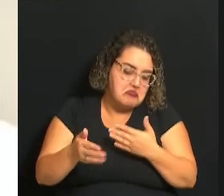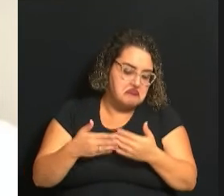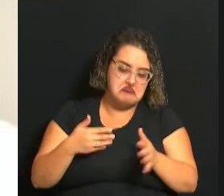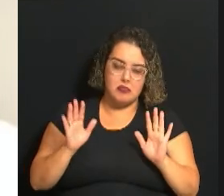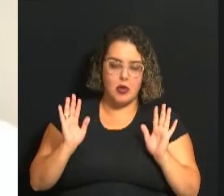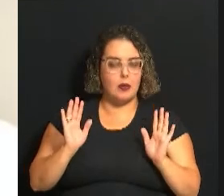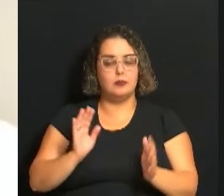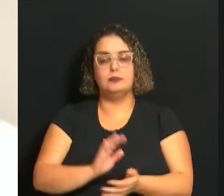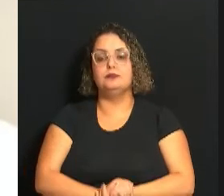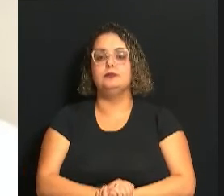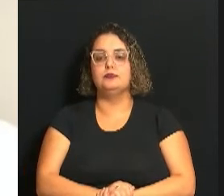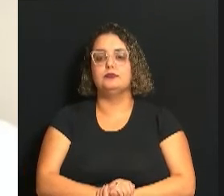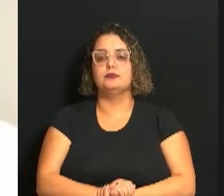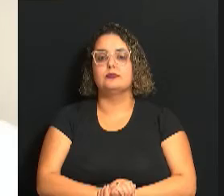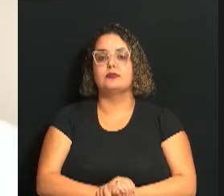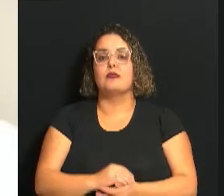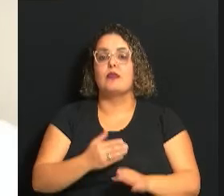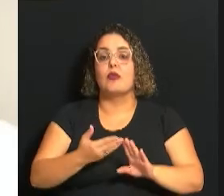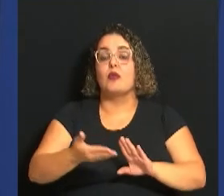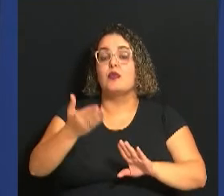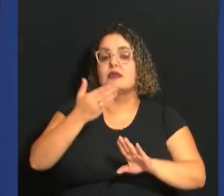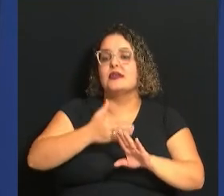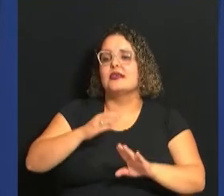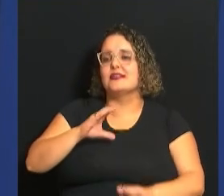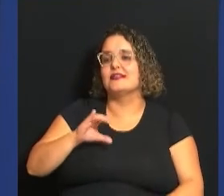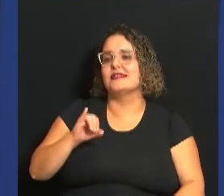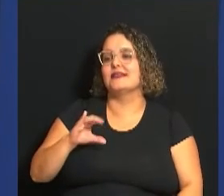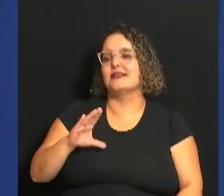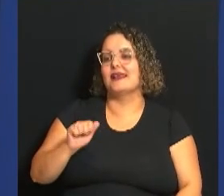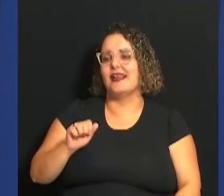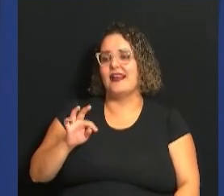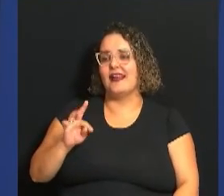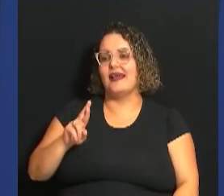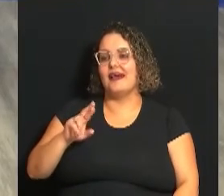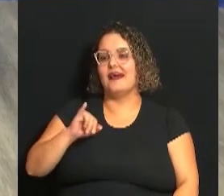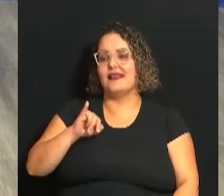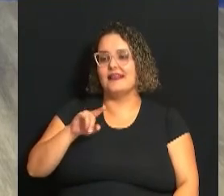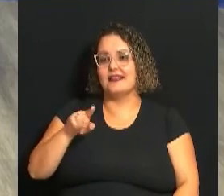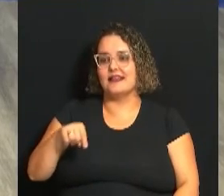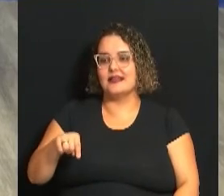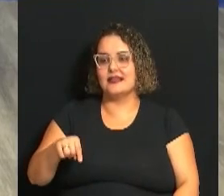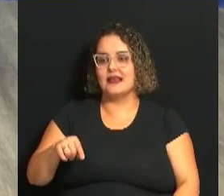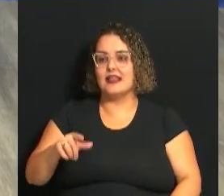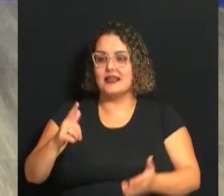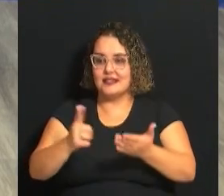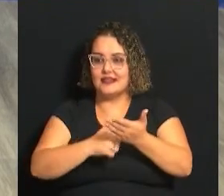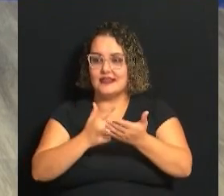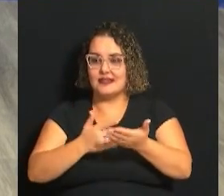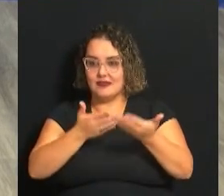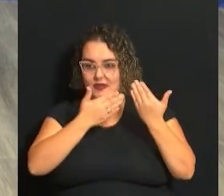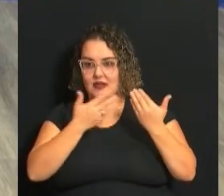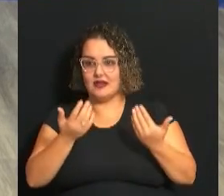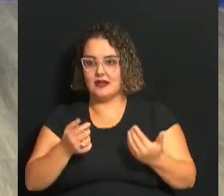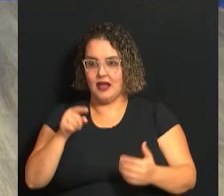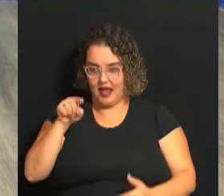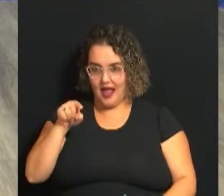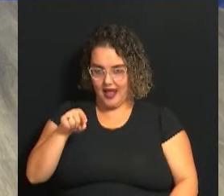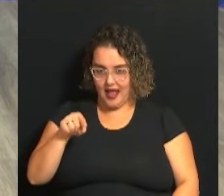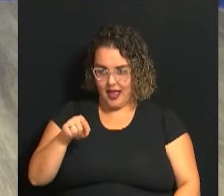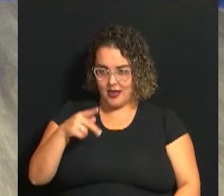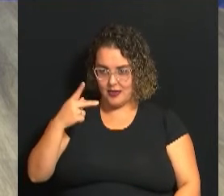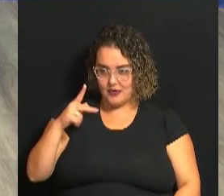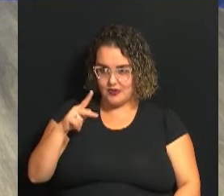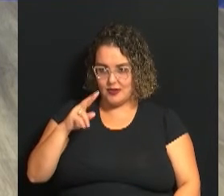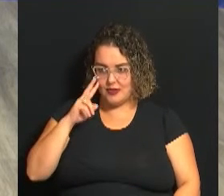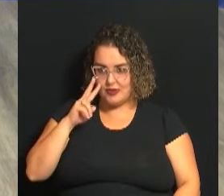Por Trás da Cicatriz, esse é o nome do livro dela. Esse livro que está aí atrás de você, Daiane, daqui eu não